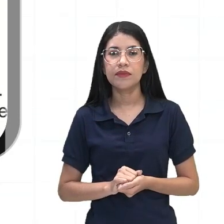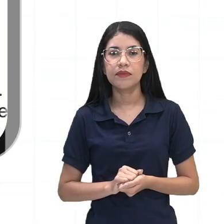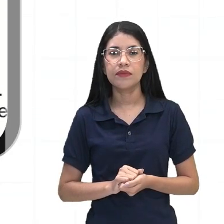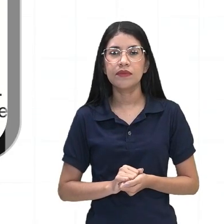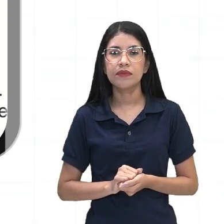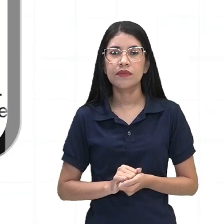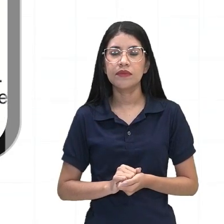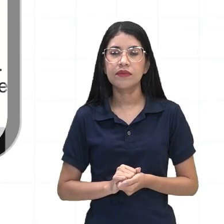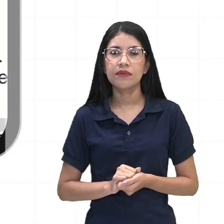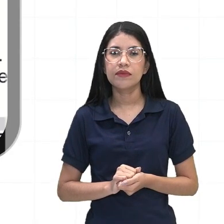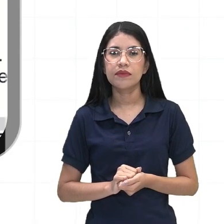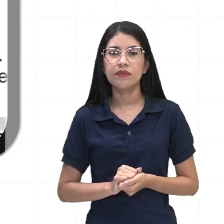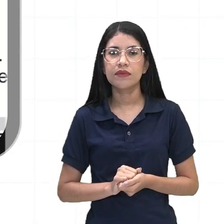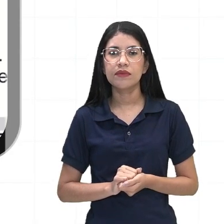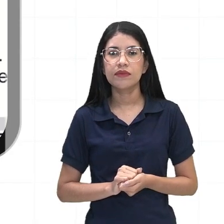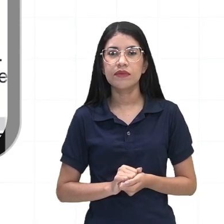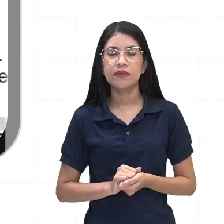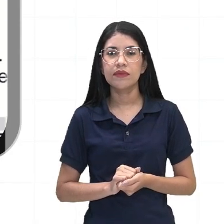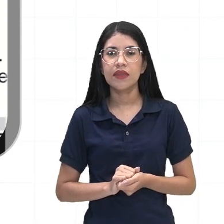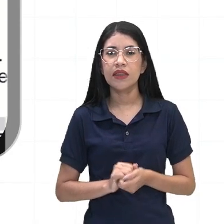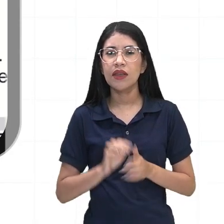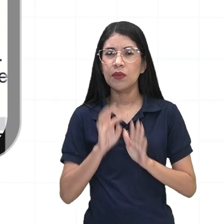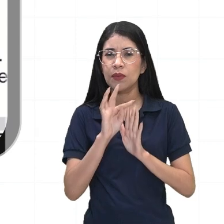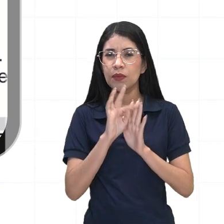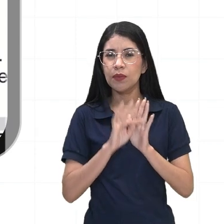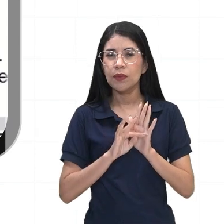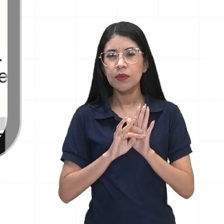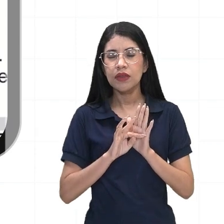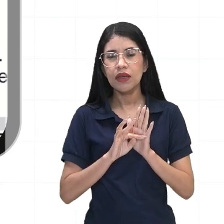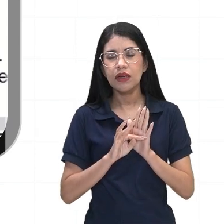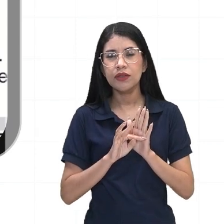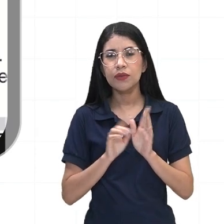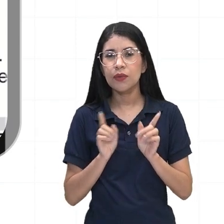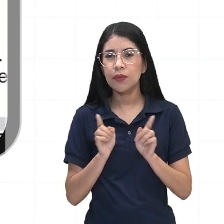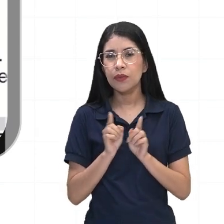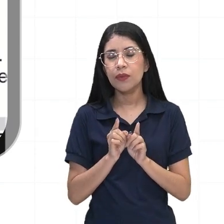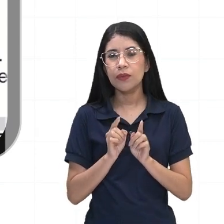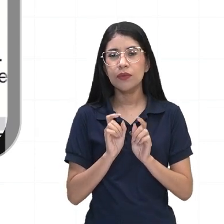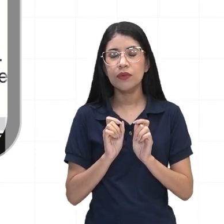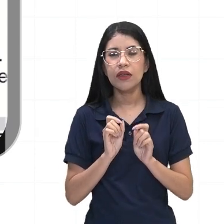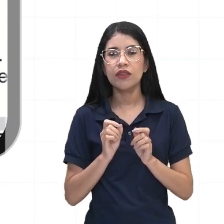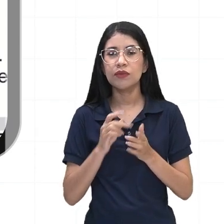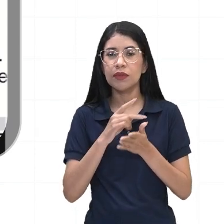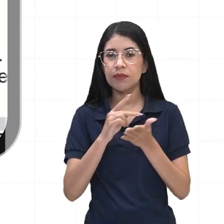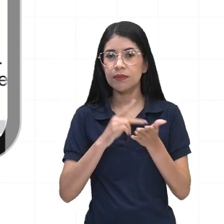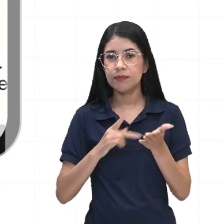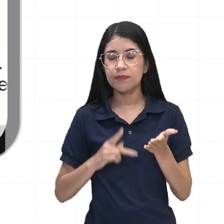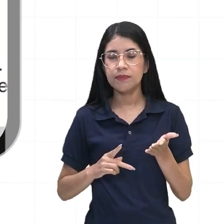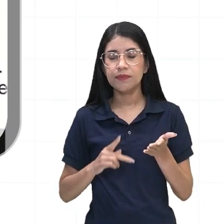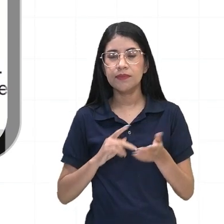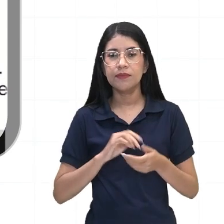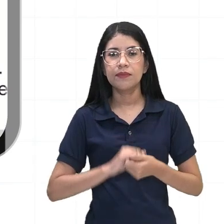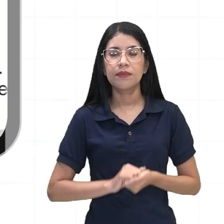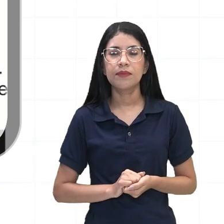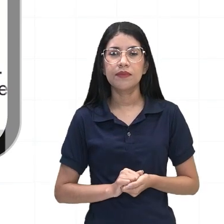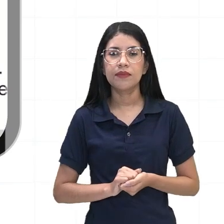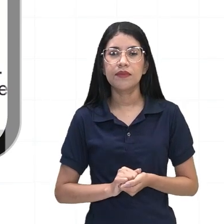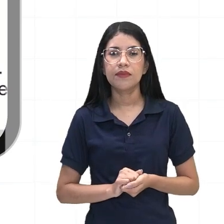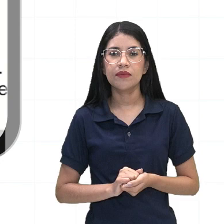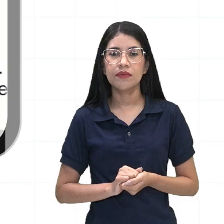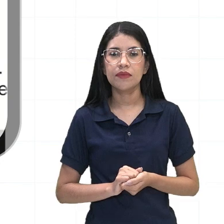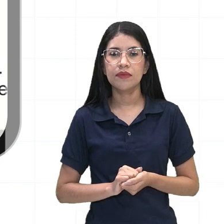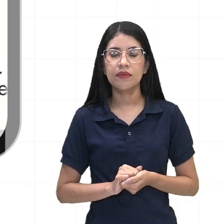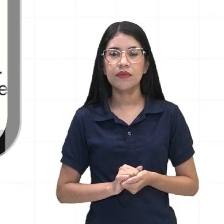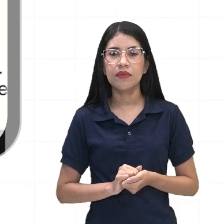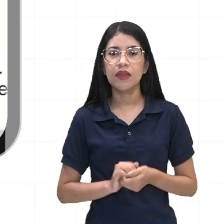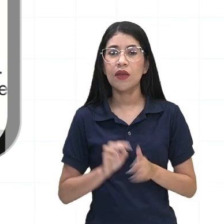já um pequeno trecho, né, de uma poesia. E aí a questão número 3, já é um